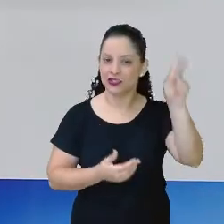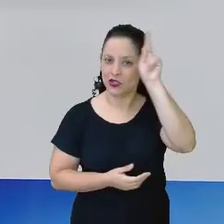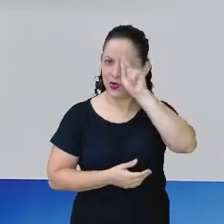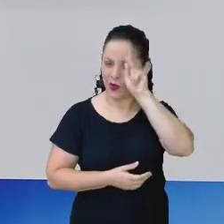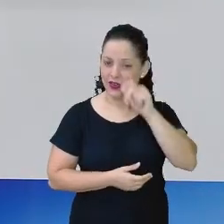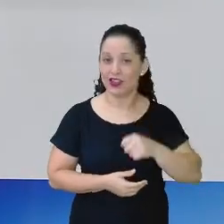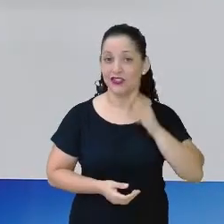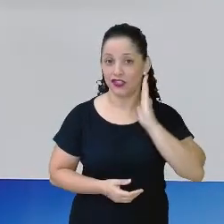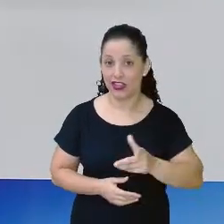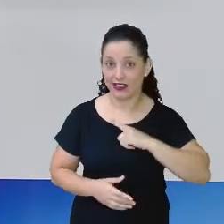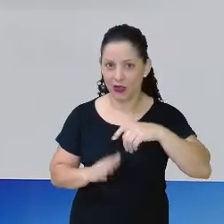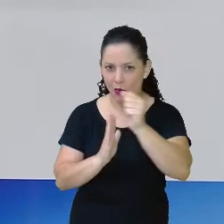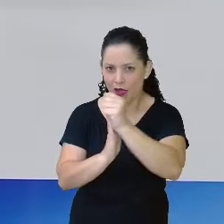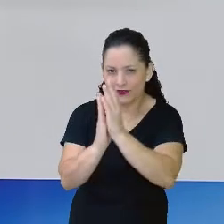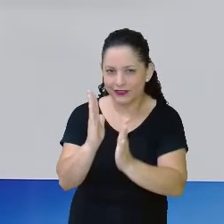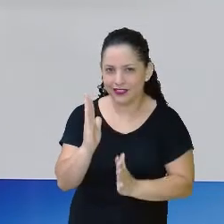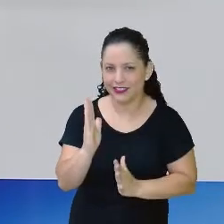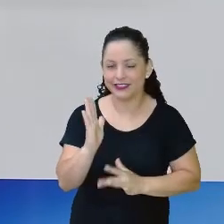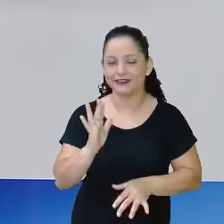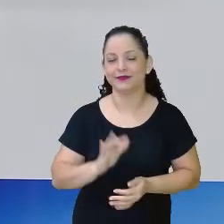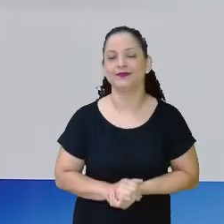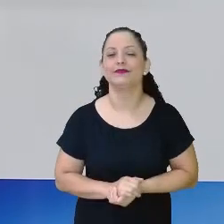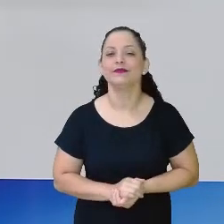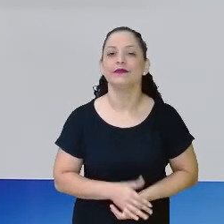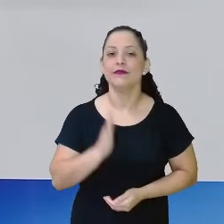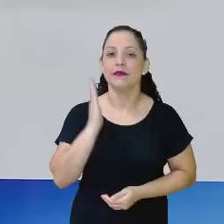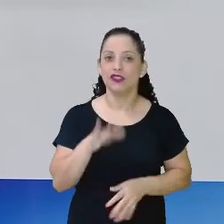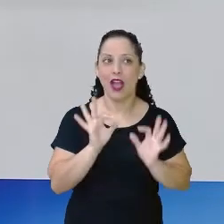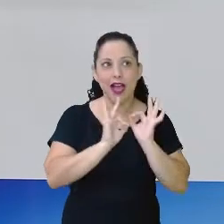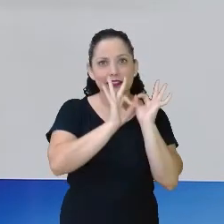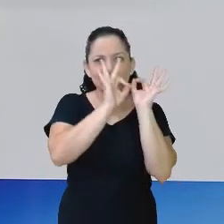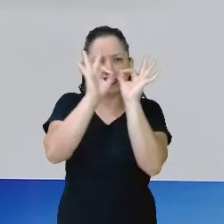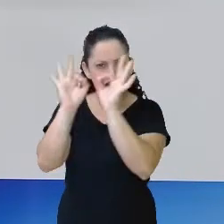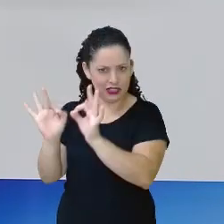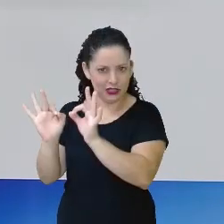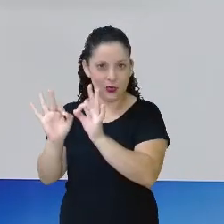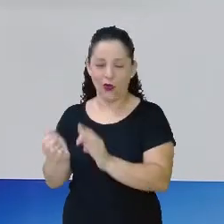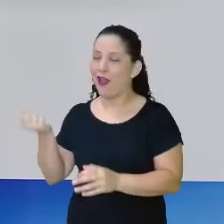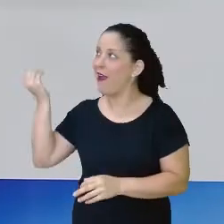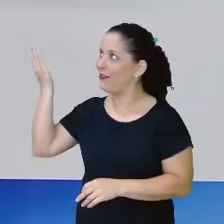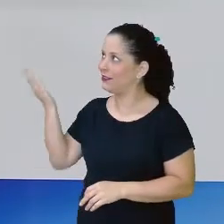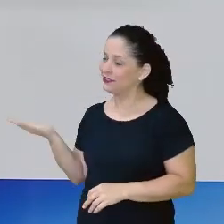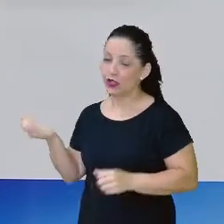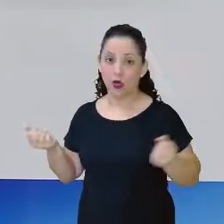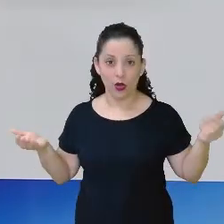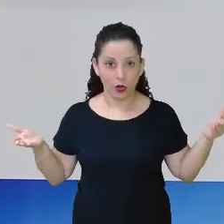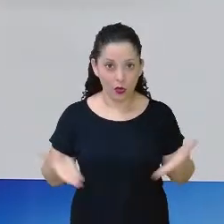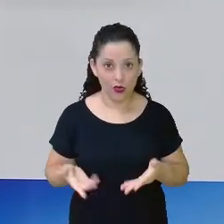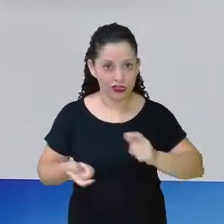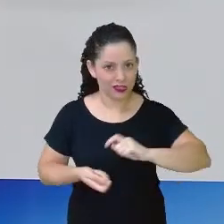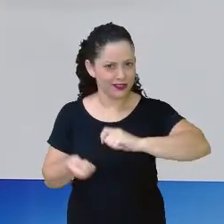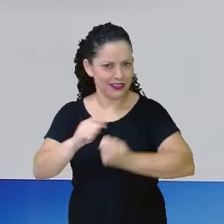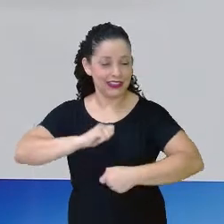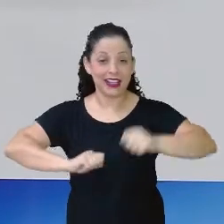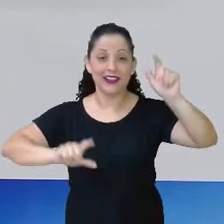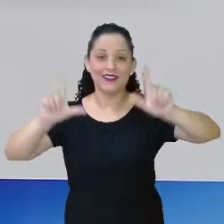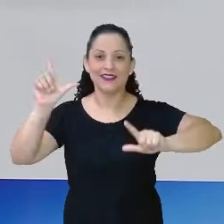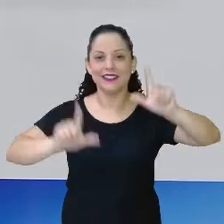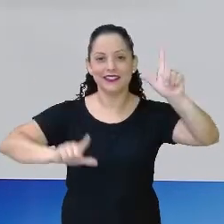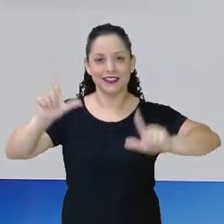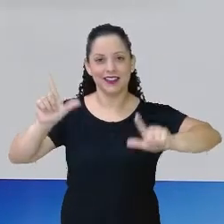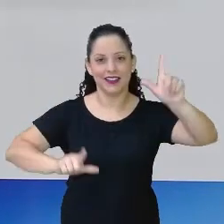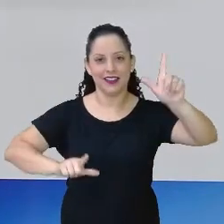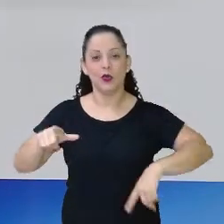alguma atividade com isso, se você já assistiu a esses contos de fadas de hoje em dia, que são principalmente na TV, né?